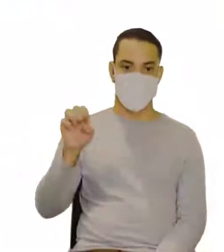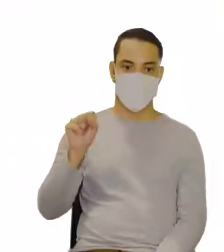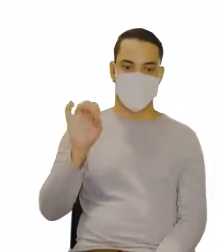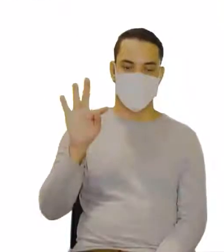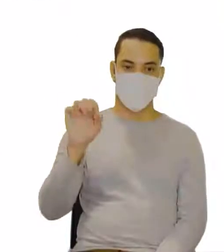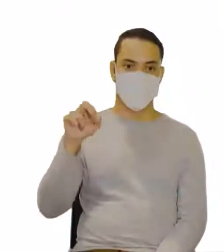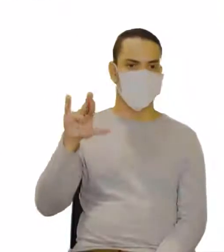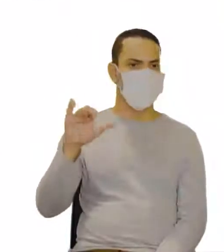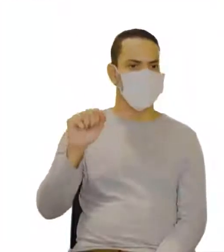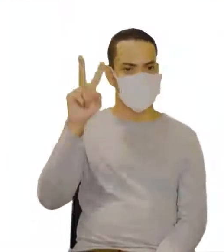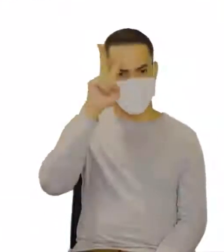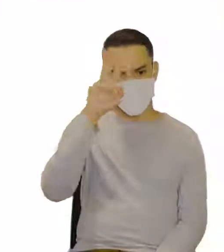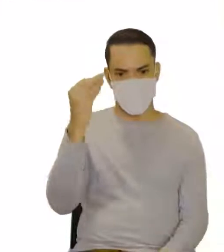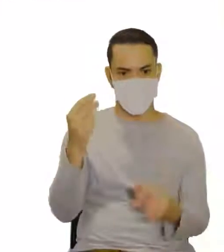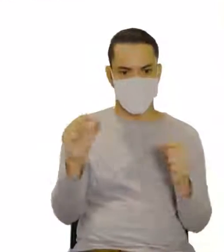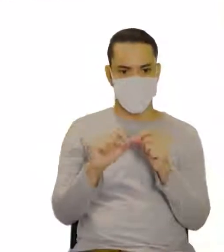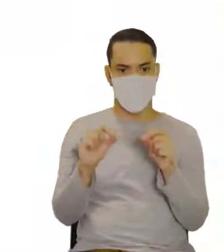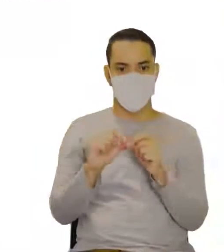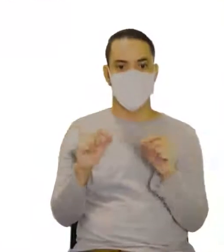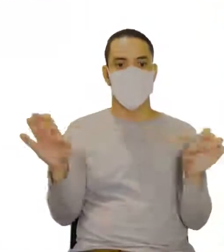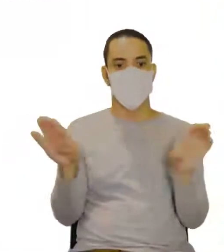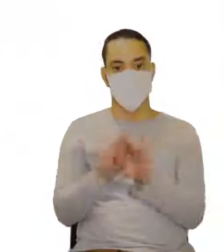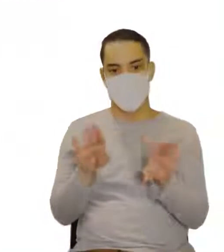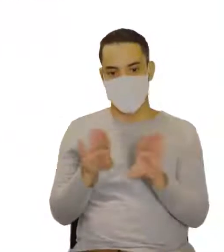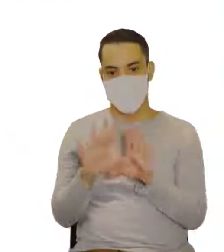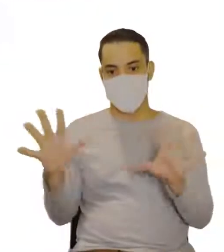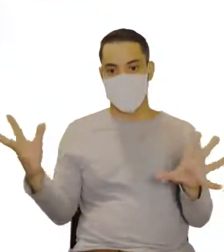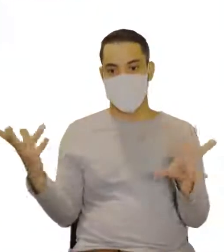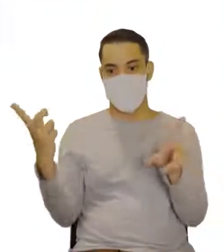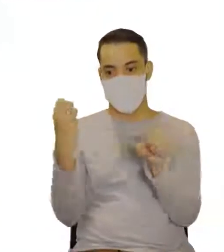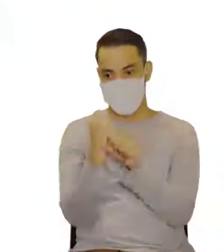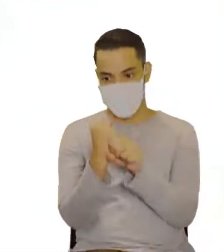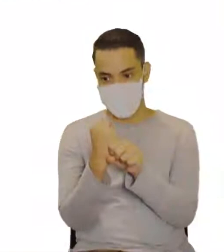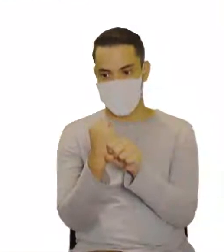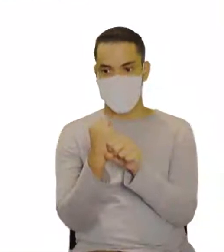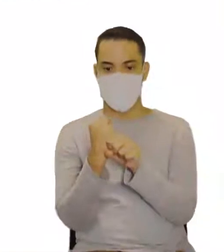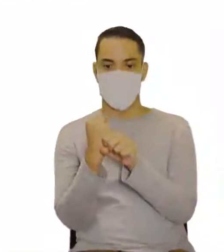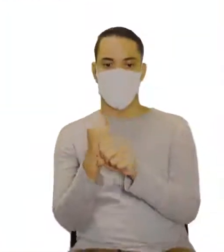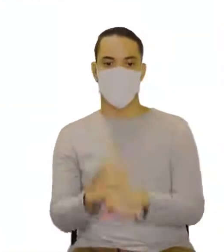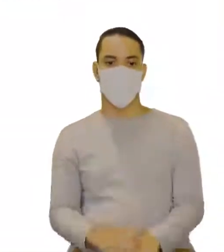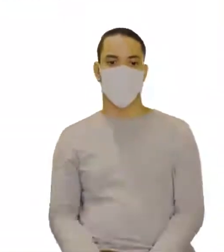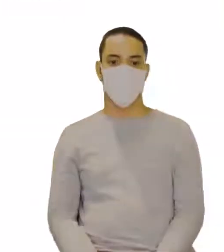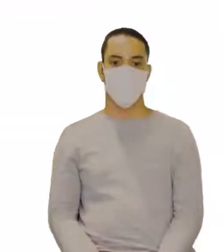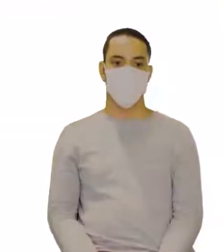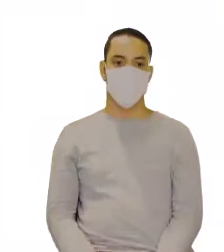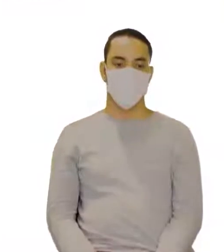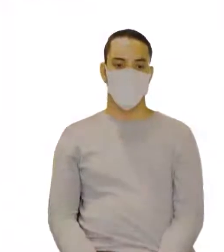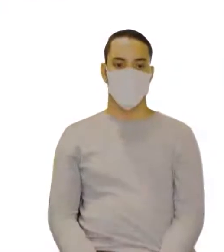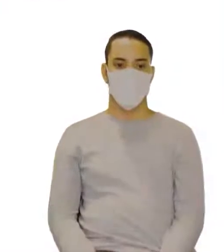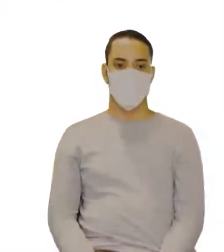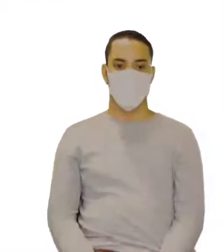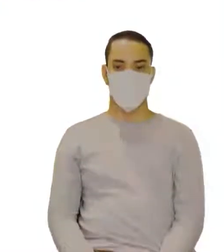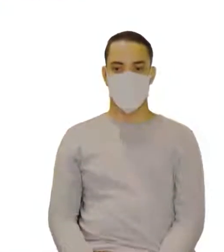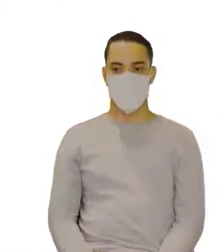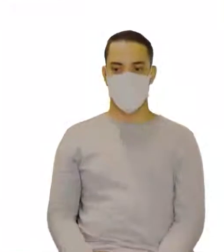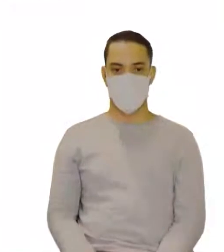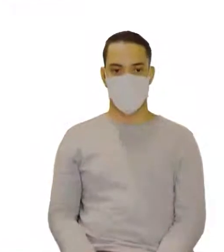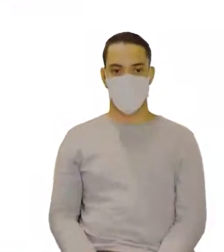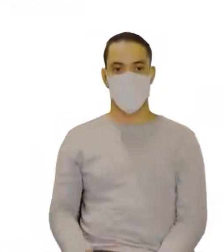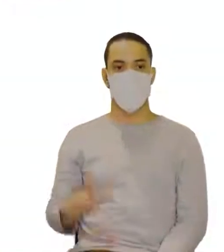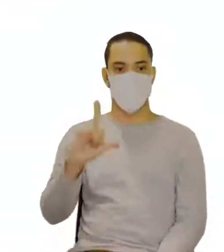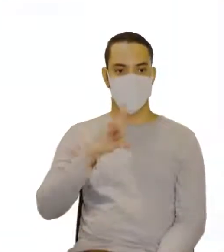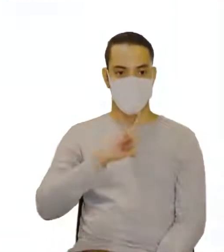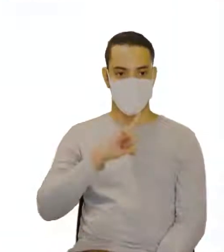como é que a gente calcula? Também é a soma. Então tá aqui, ó, geradores em